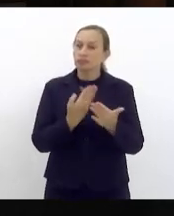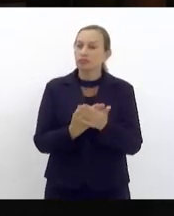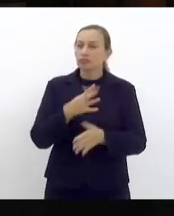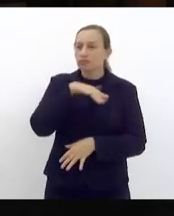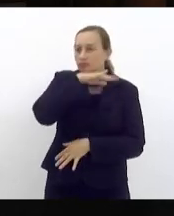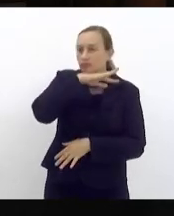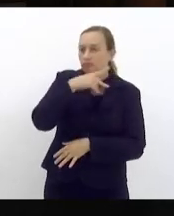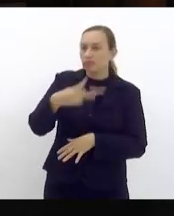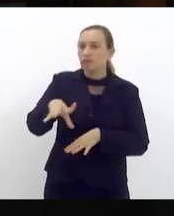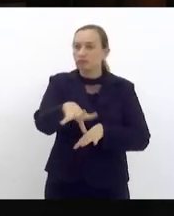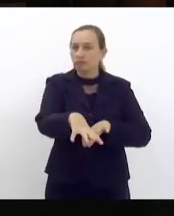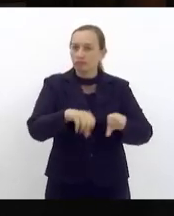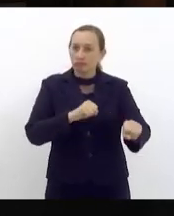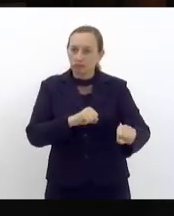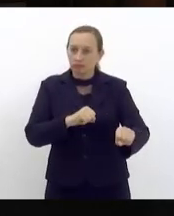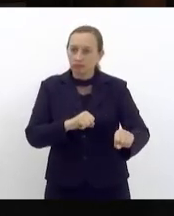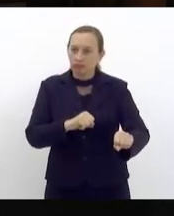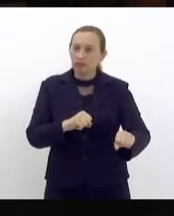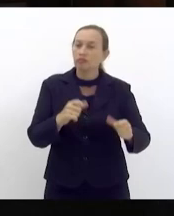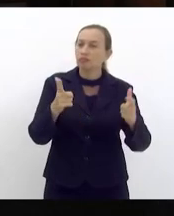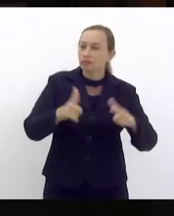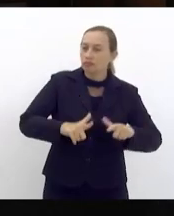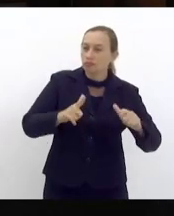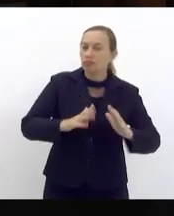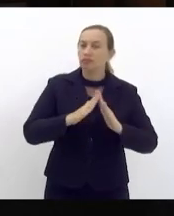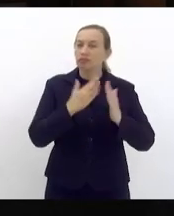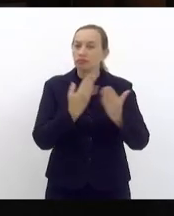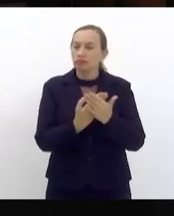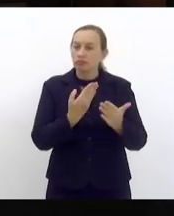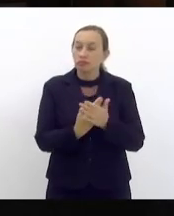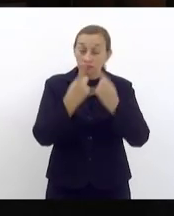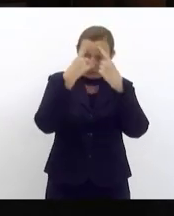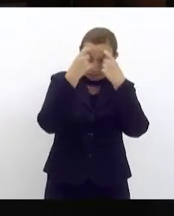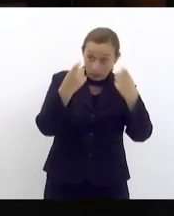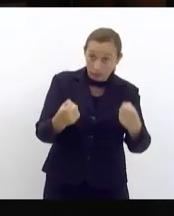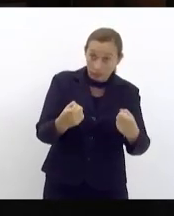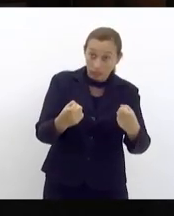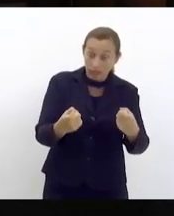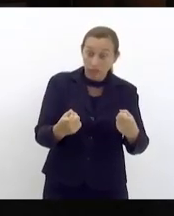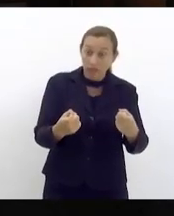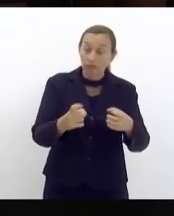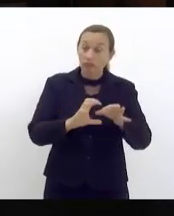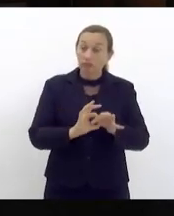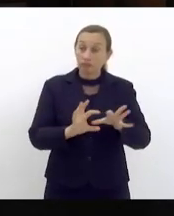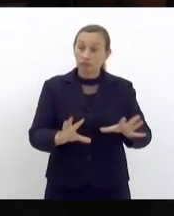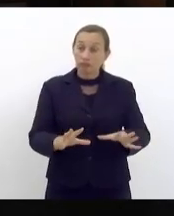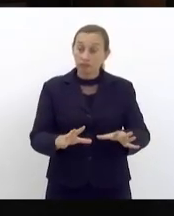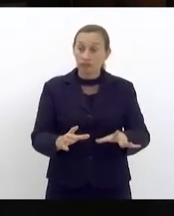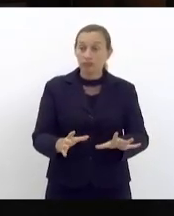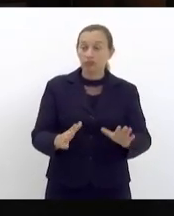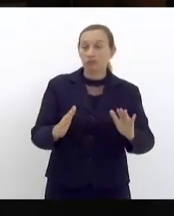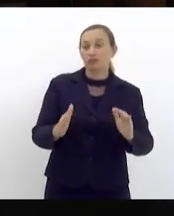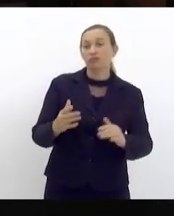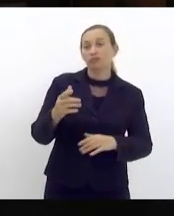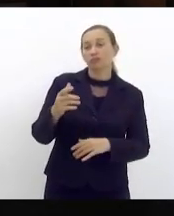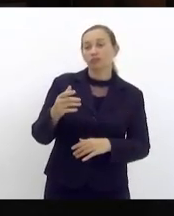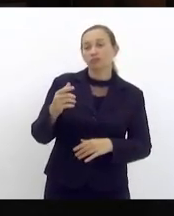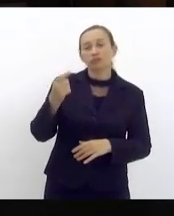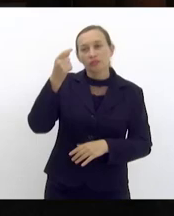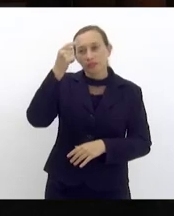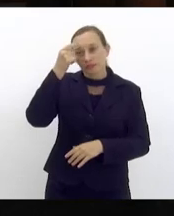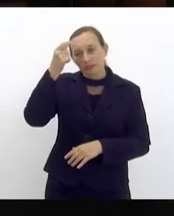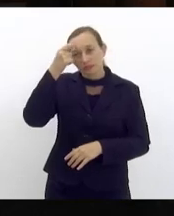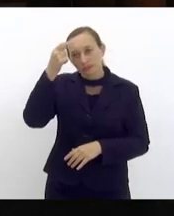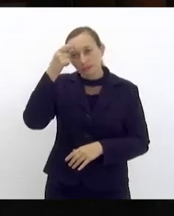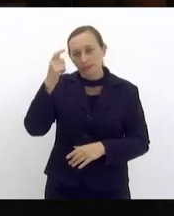sua própria formação foi no ambiente escolar que muitas vezes violências se perpetuaram na cabeça desse jovem Então não